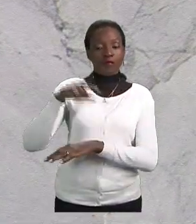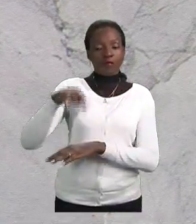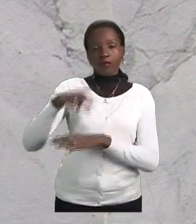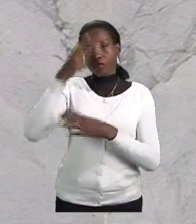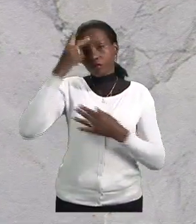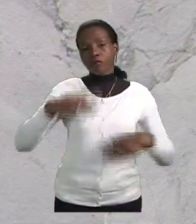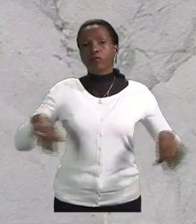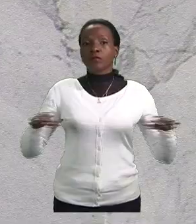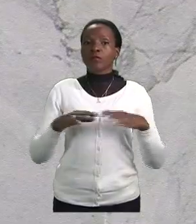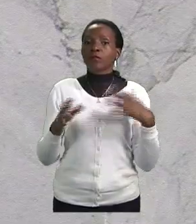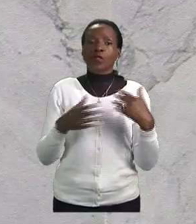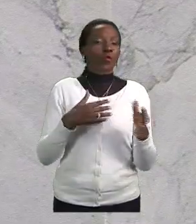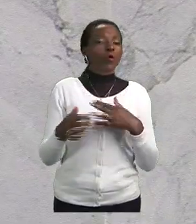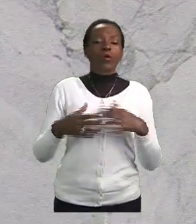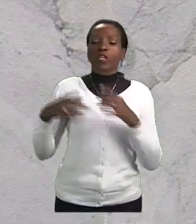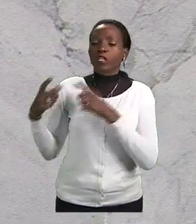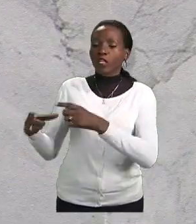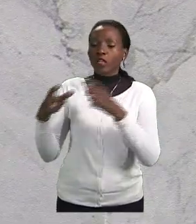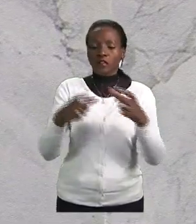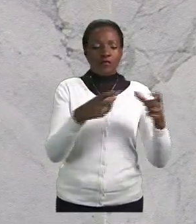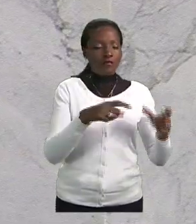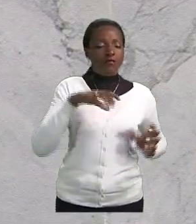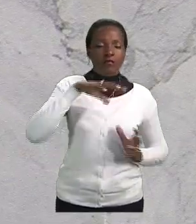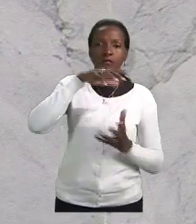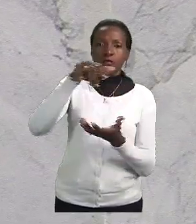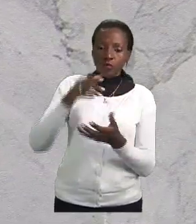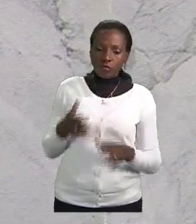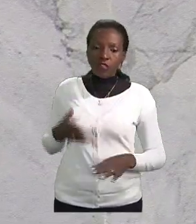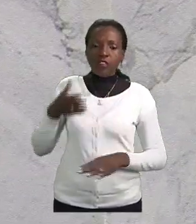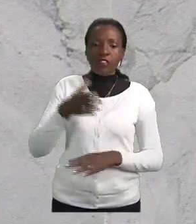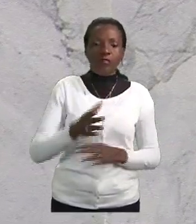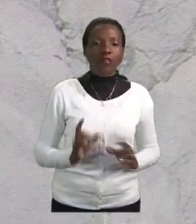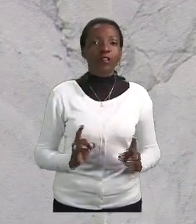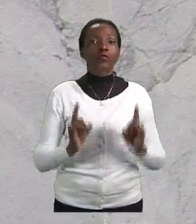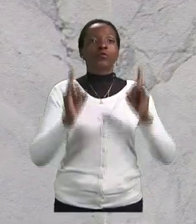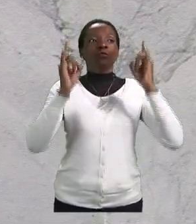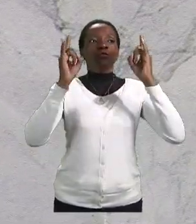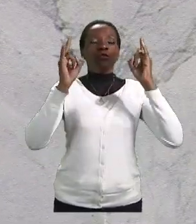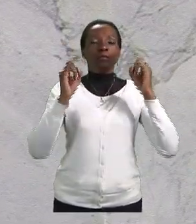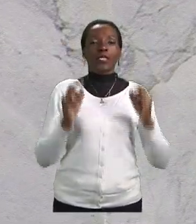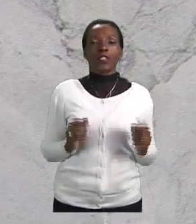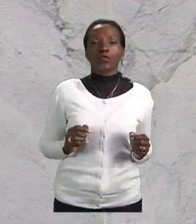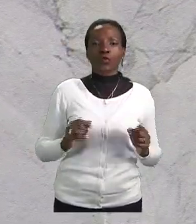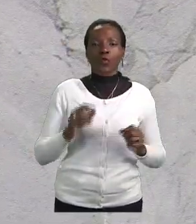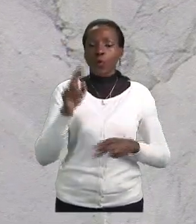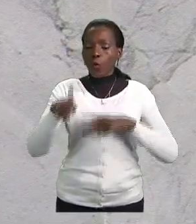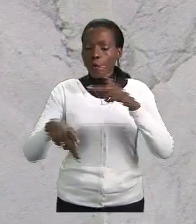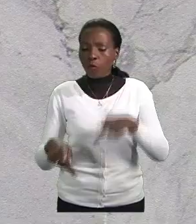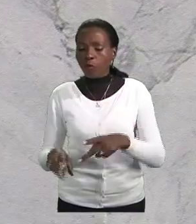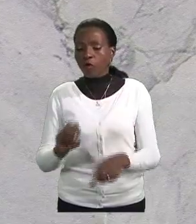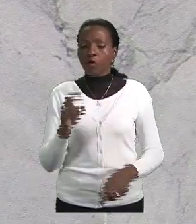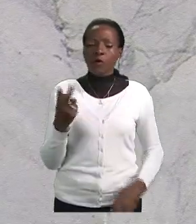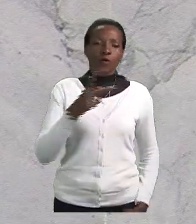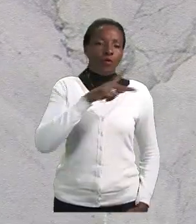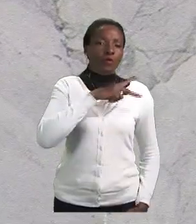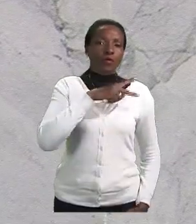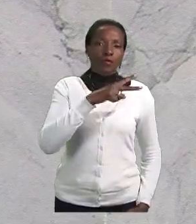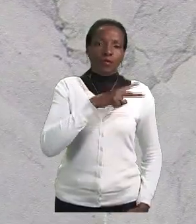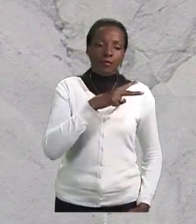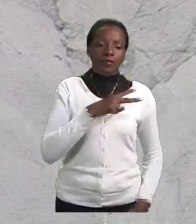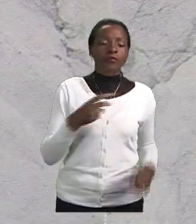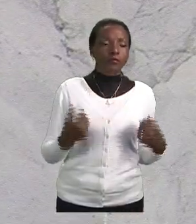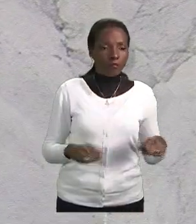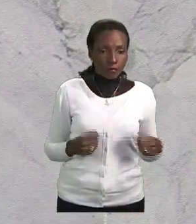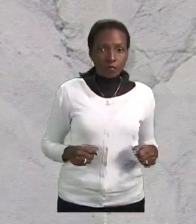qualquer lugar no mundo onde o senhor vai acessar um prédio público ou particular o senhor obrigado a se identificar a